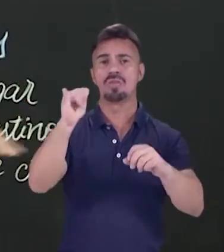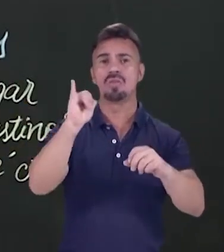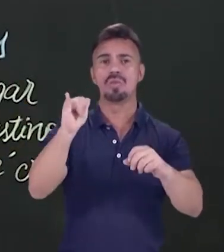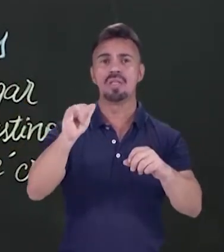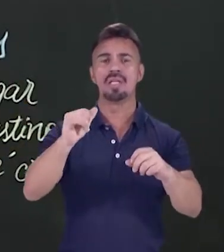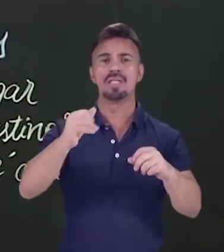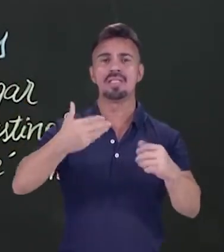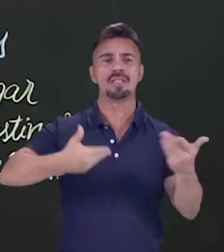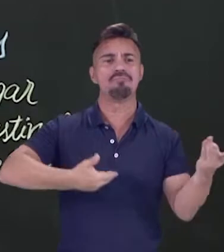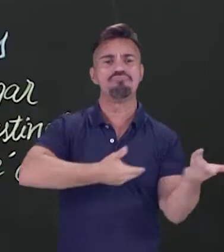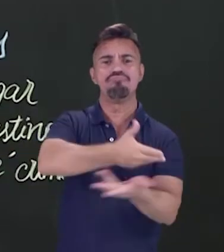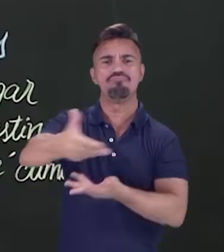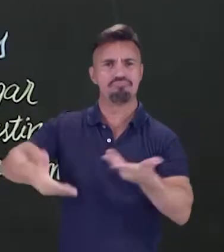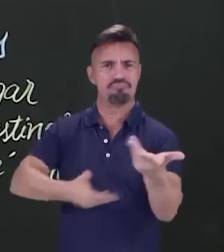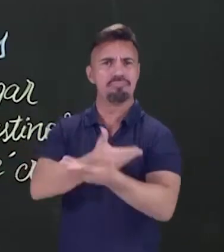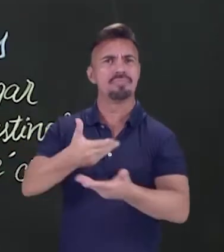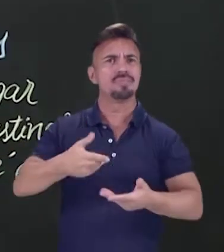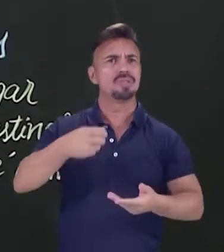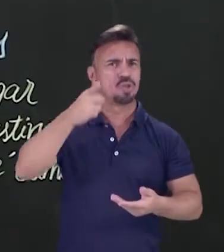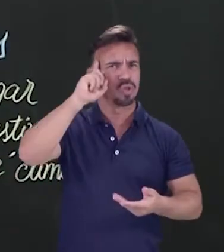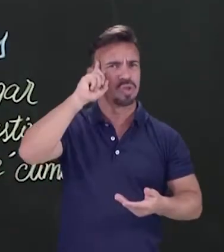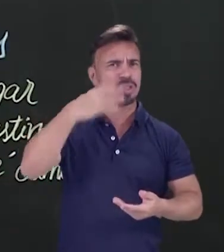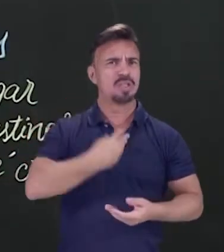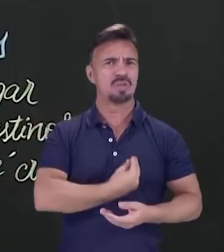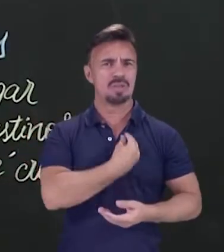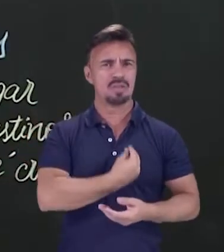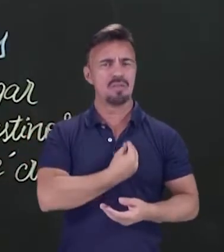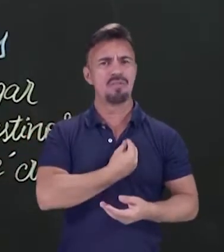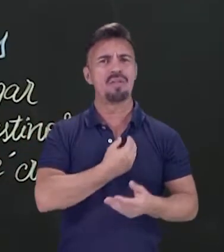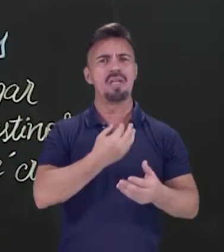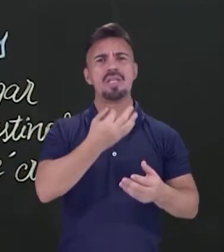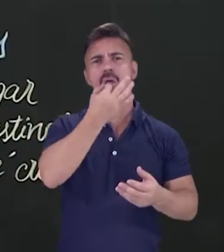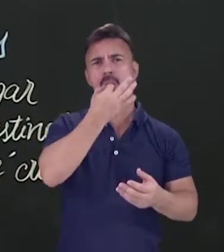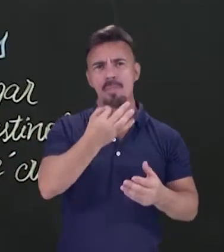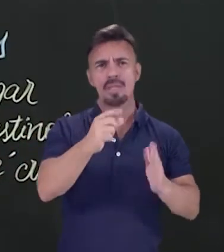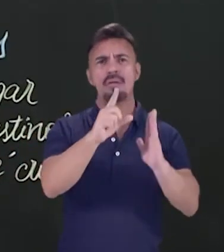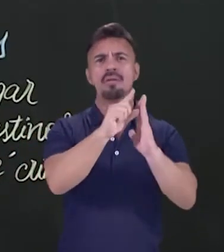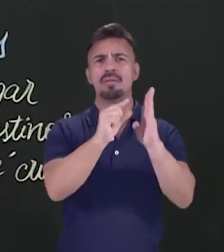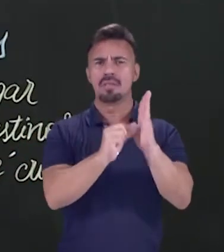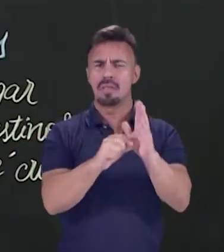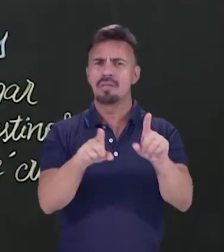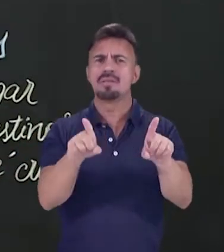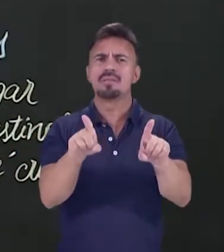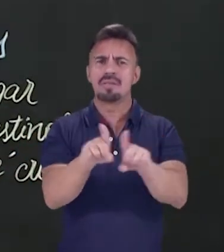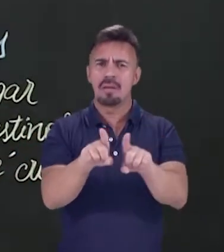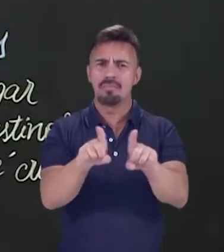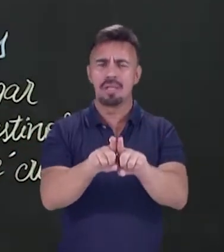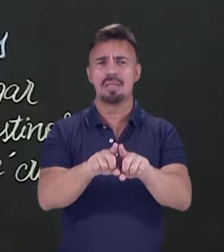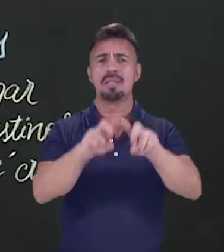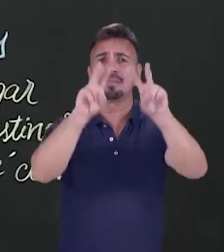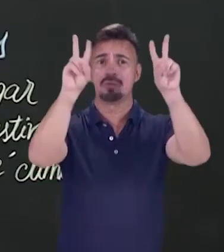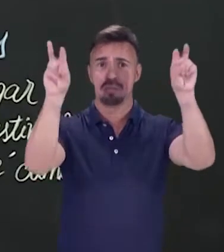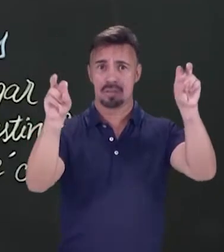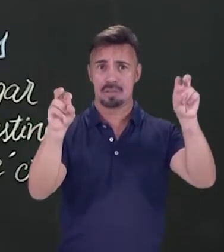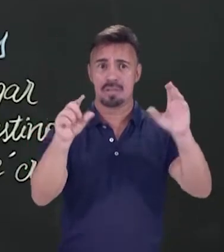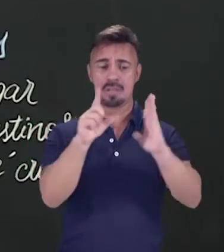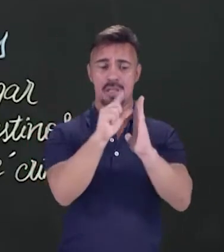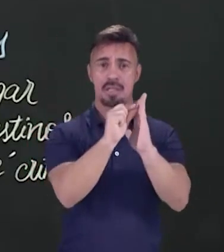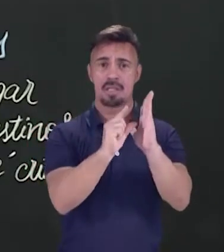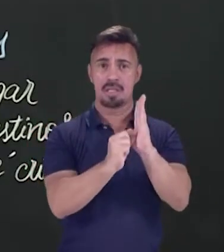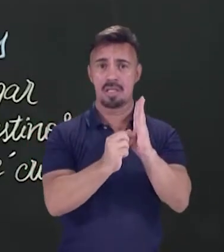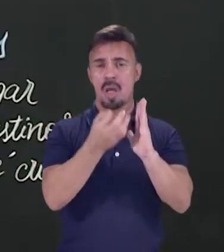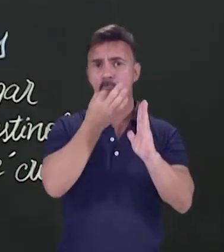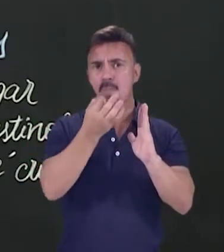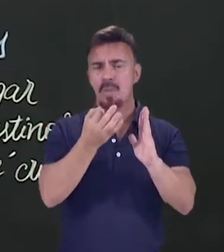temas que estão circundando a nossa vida, os temas do artigo de opinião também. Chega-se a dizer em alguns momentos que os temas do artigo de opinião são